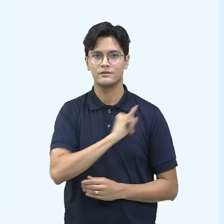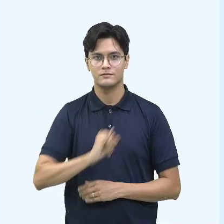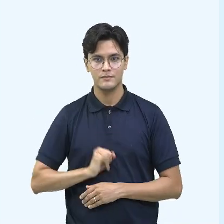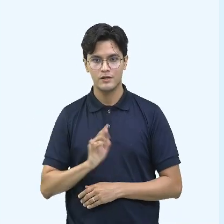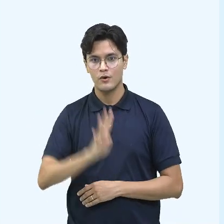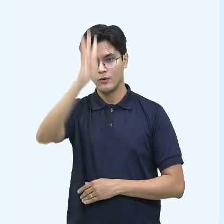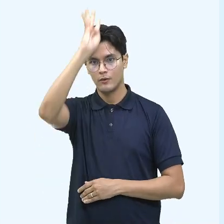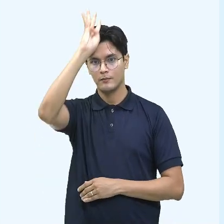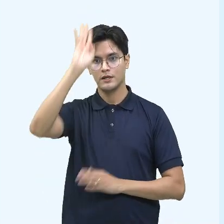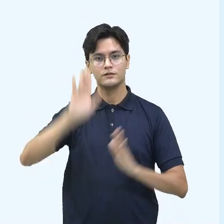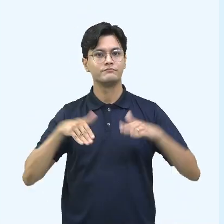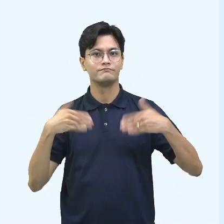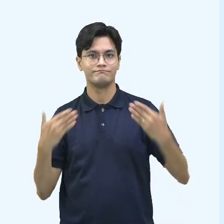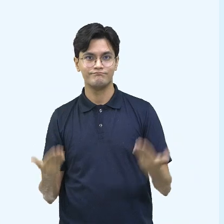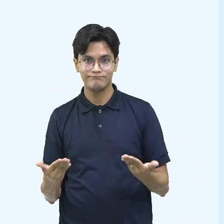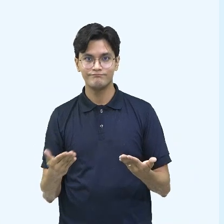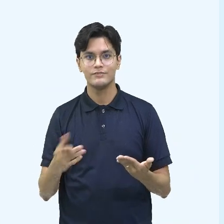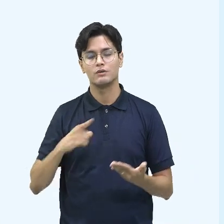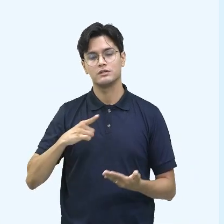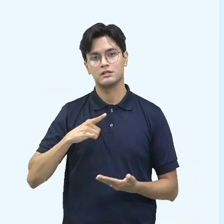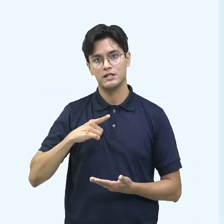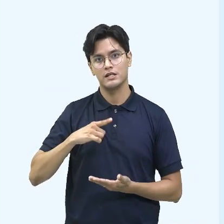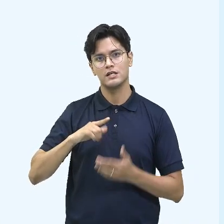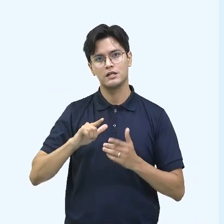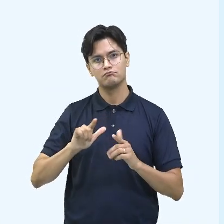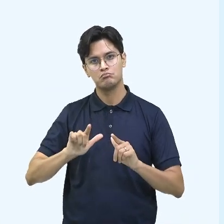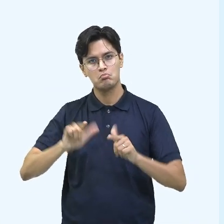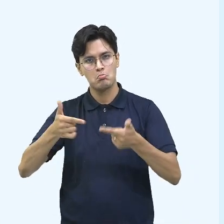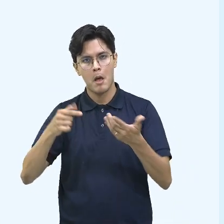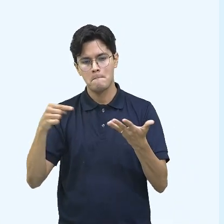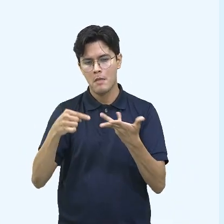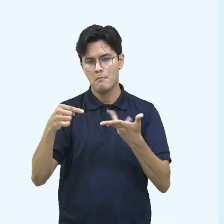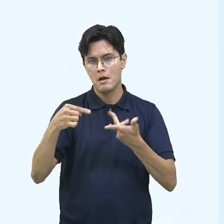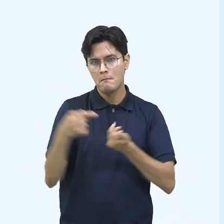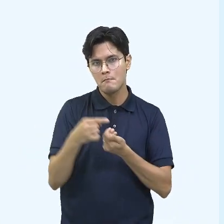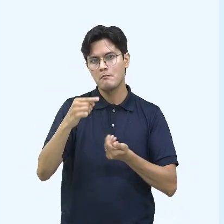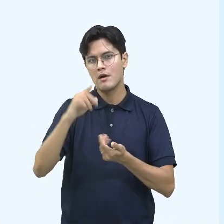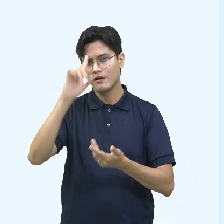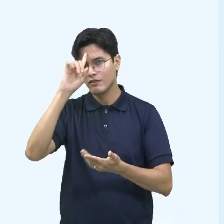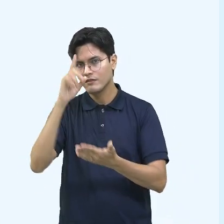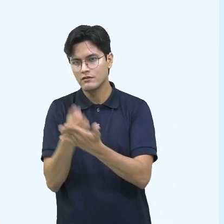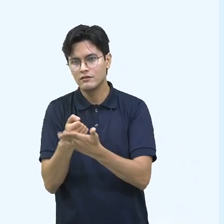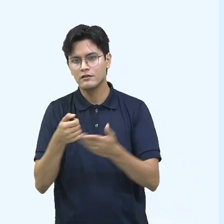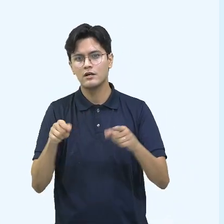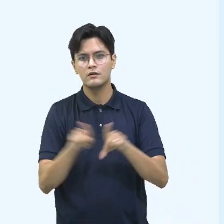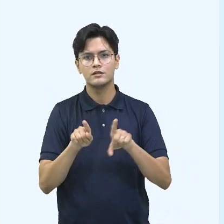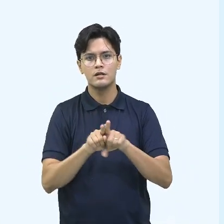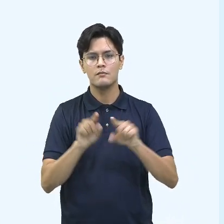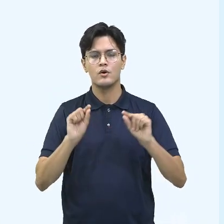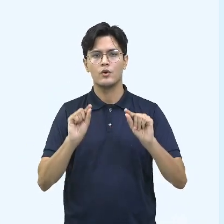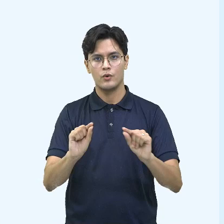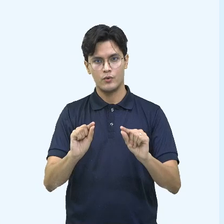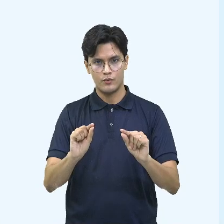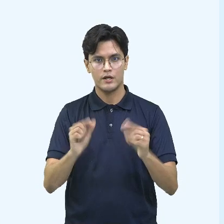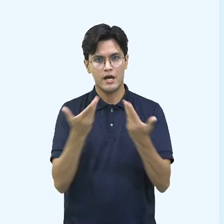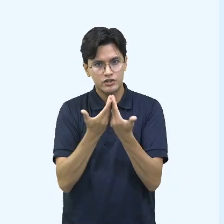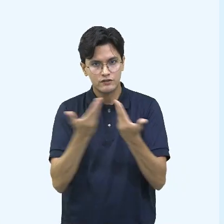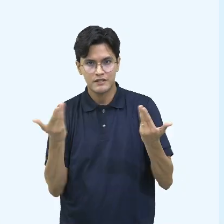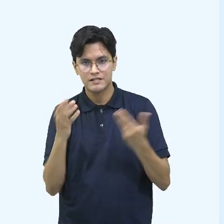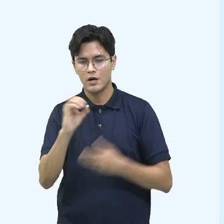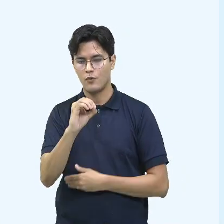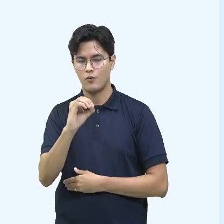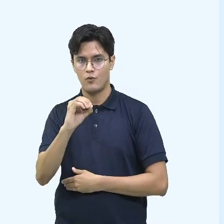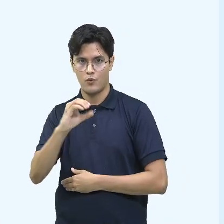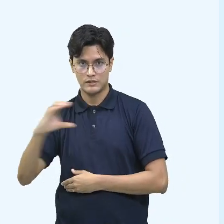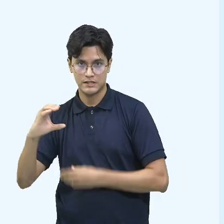de decisões e a concretude da divisão entre o Império do Oriente e o Império do Ocidente